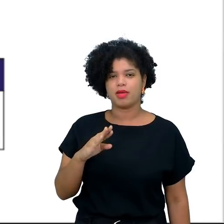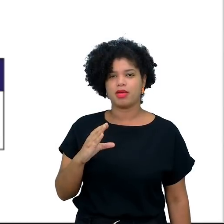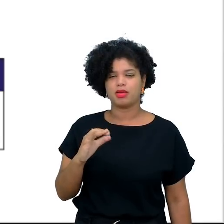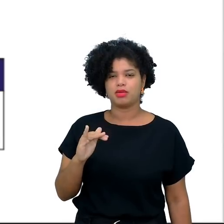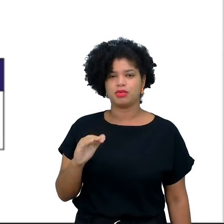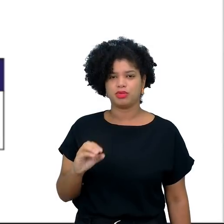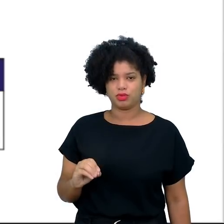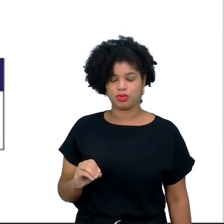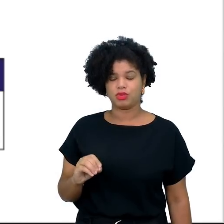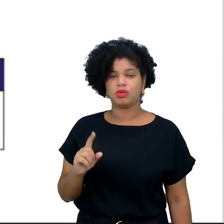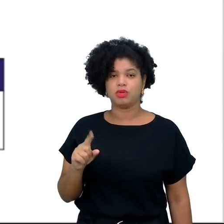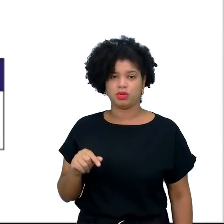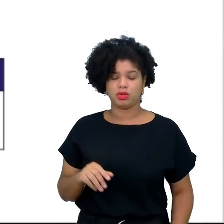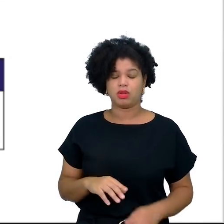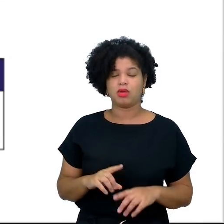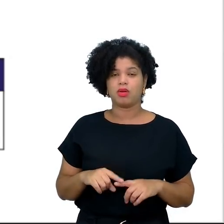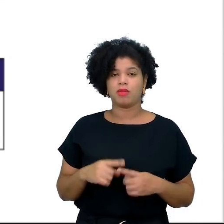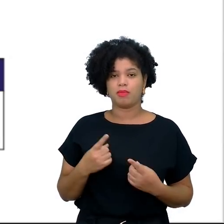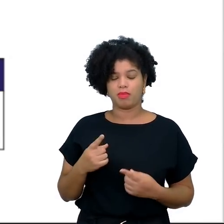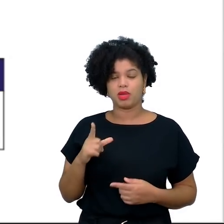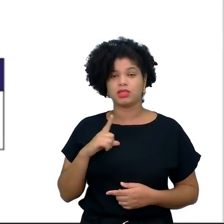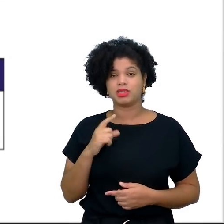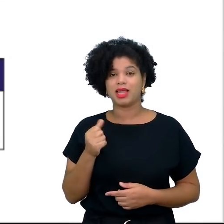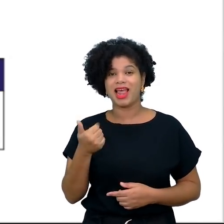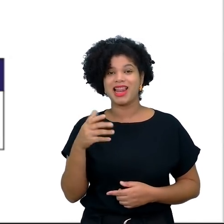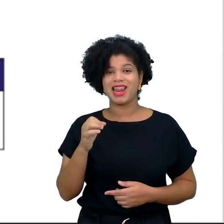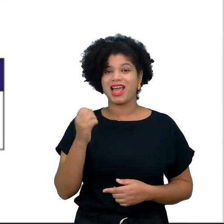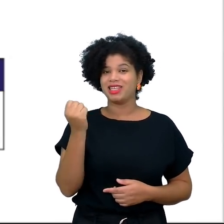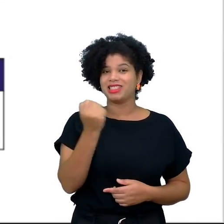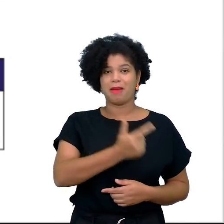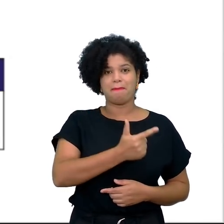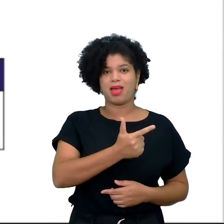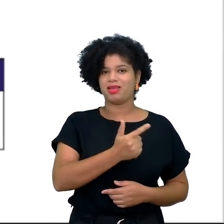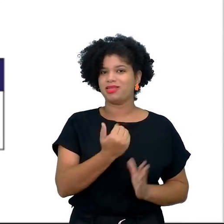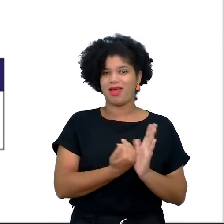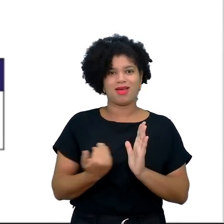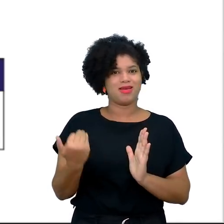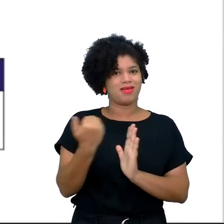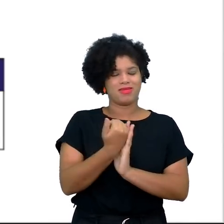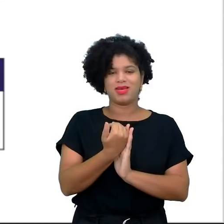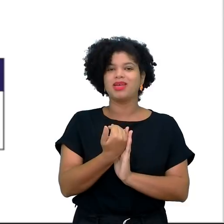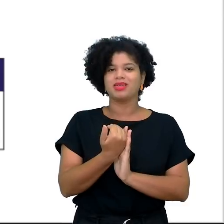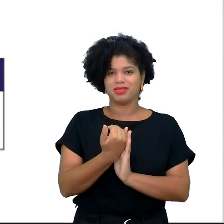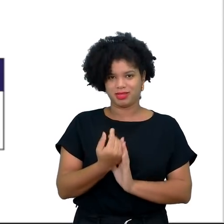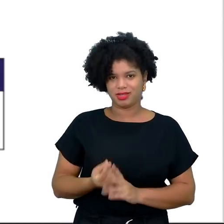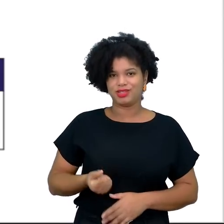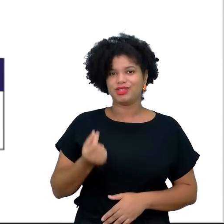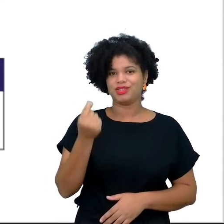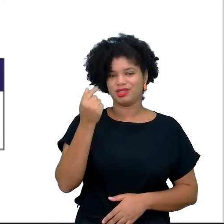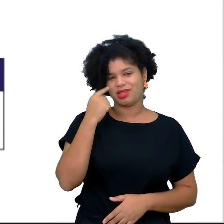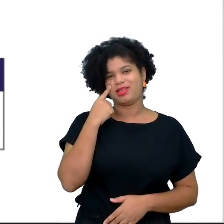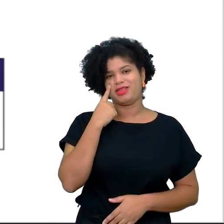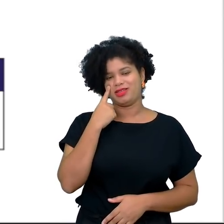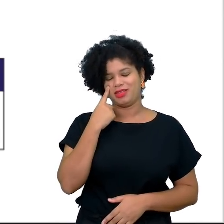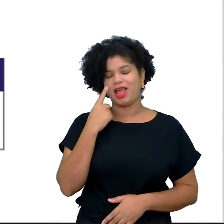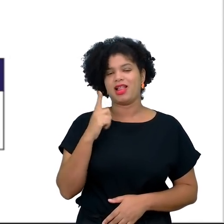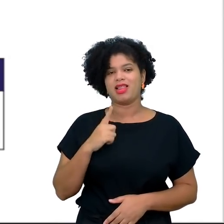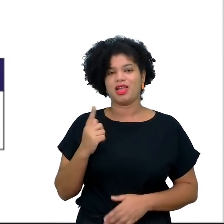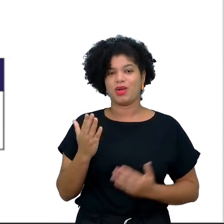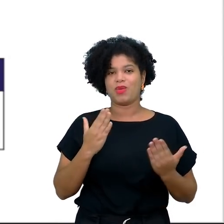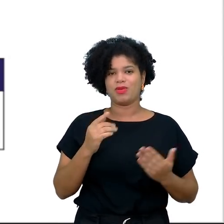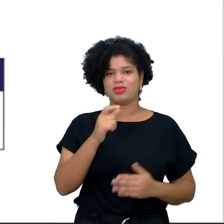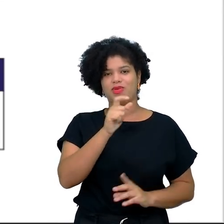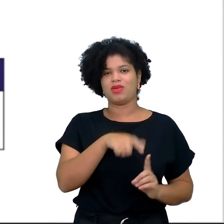meninos. E o Fabrício, ele tem 10 a mais que o Ivan, né? Uma quantia mais 10 é